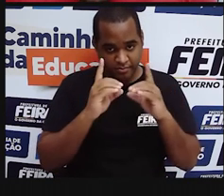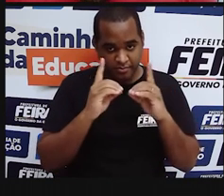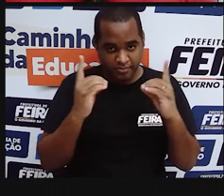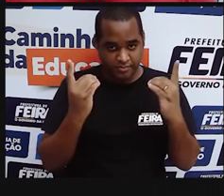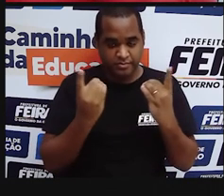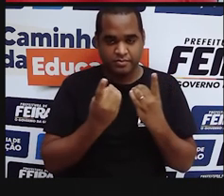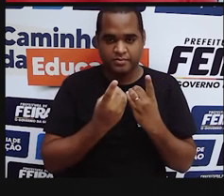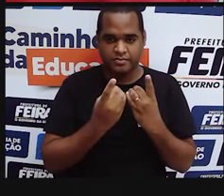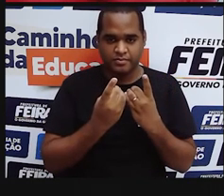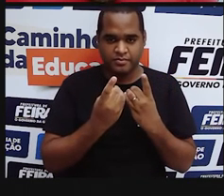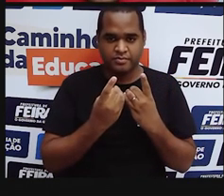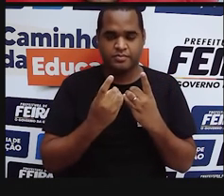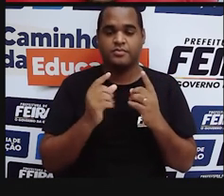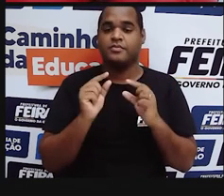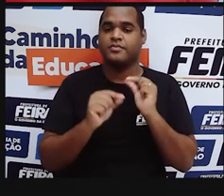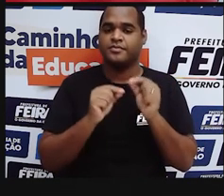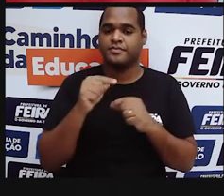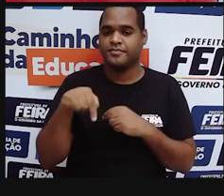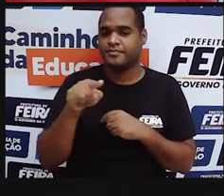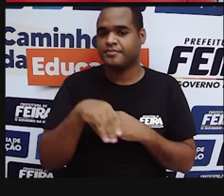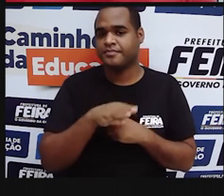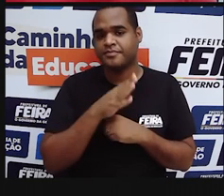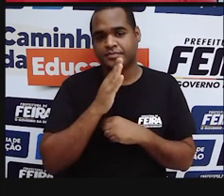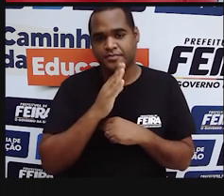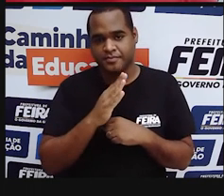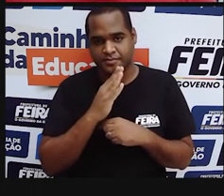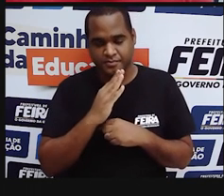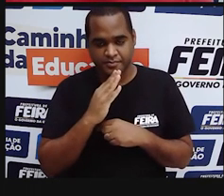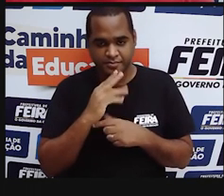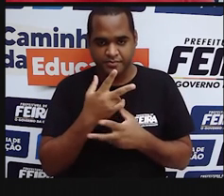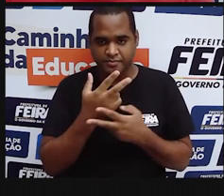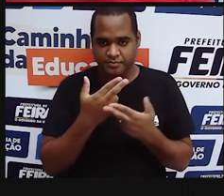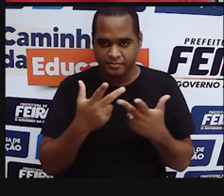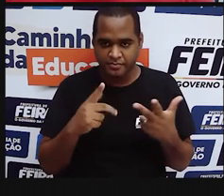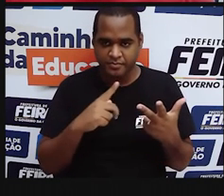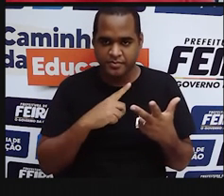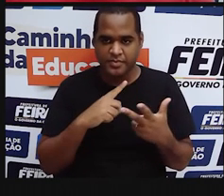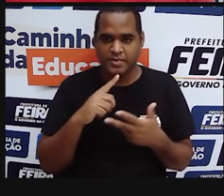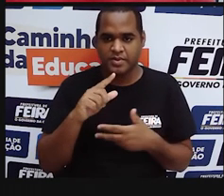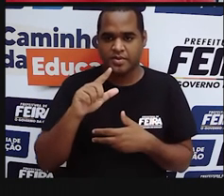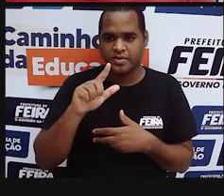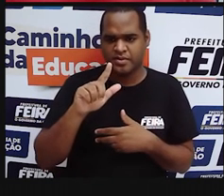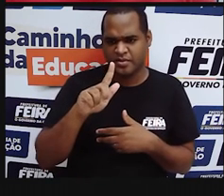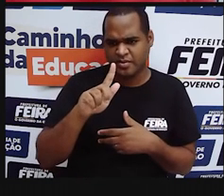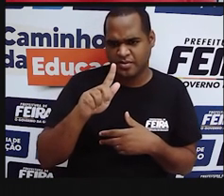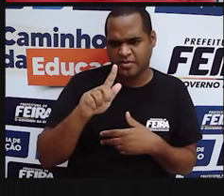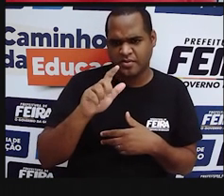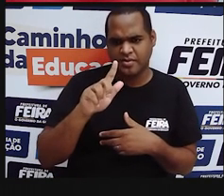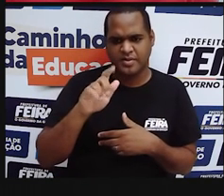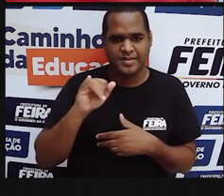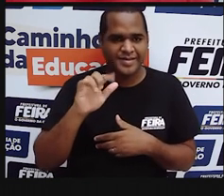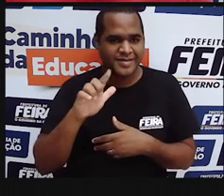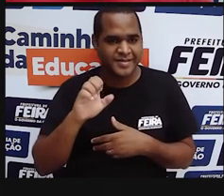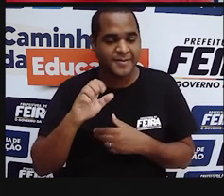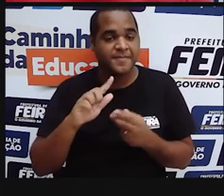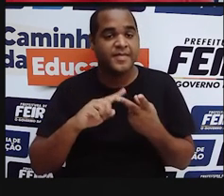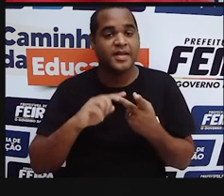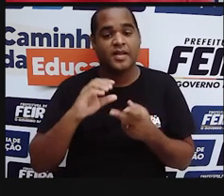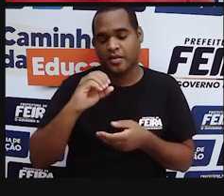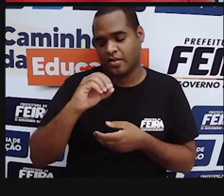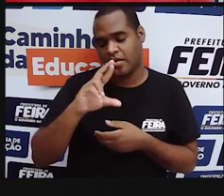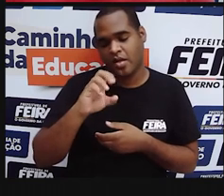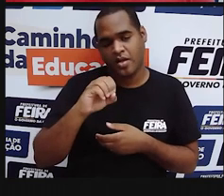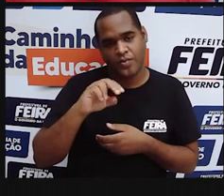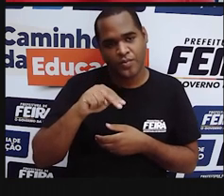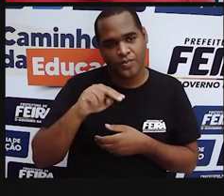a democracia, na Grécia. Conhecemos personagens como Clístenes, como Drácula, como